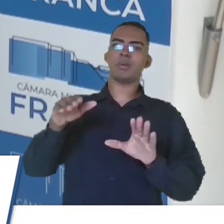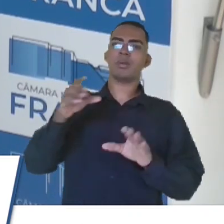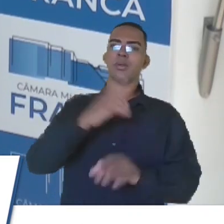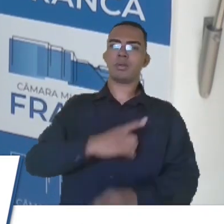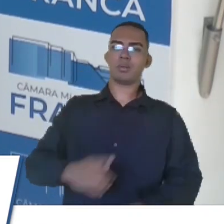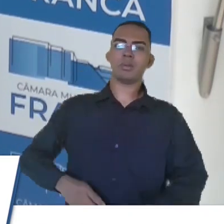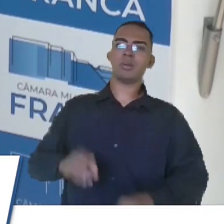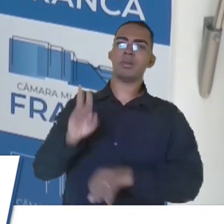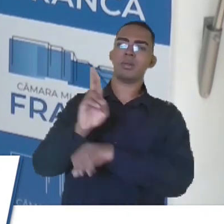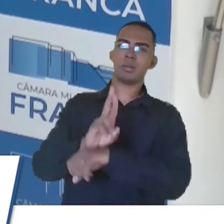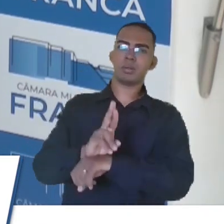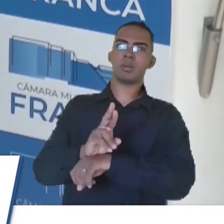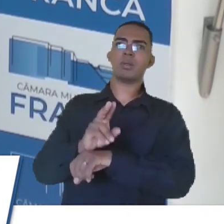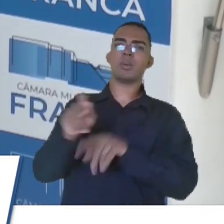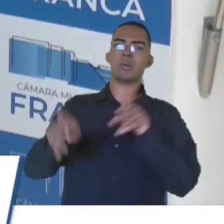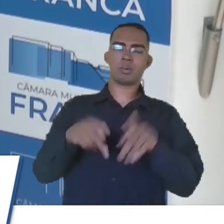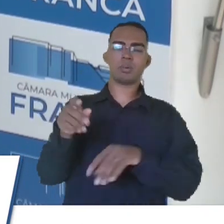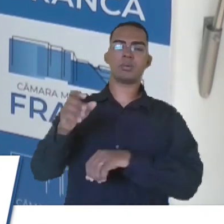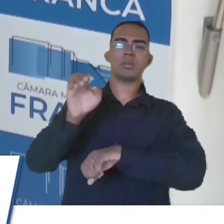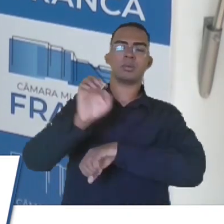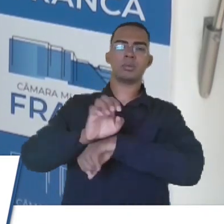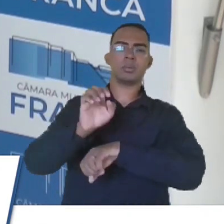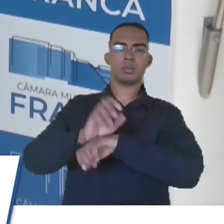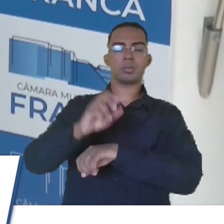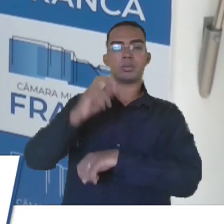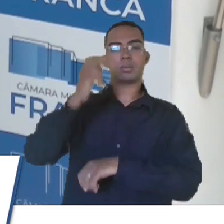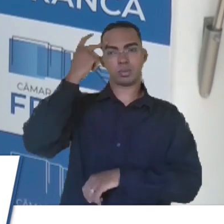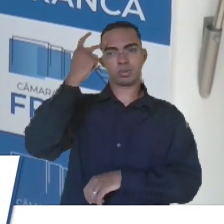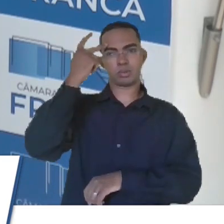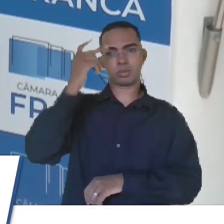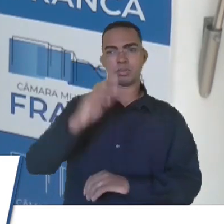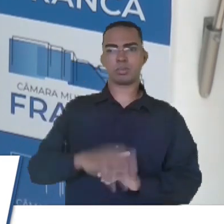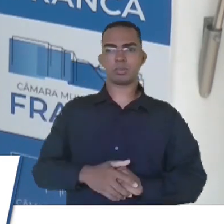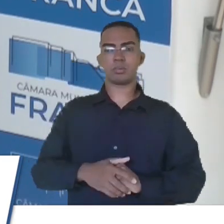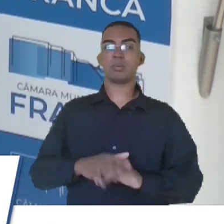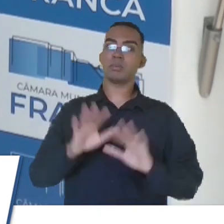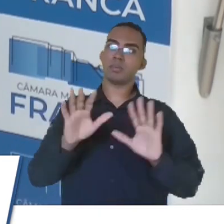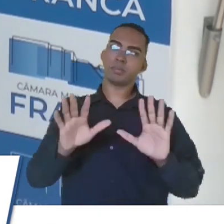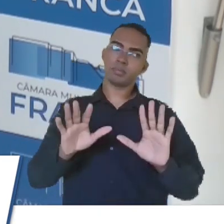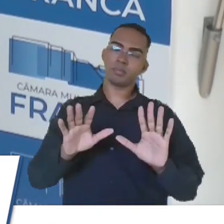o povo de São Paulo na Assembleia Legislativa. Bom,